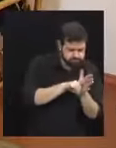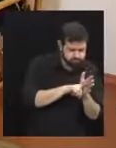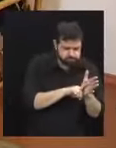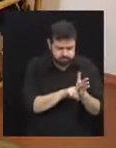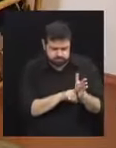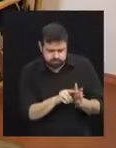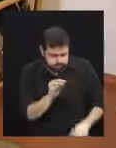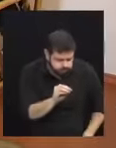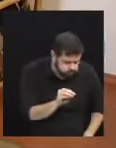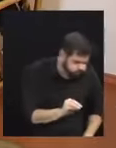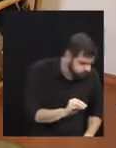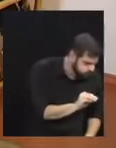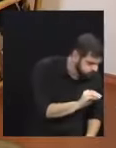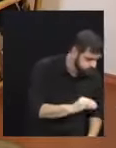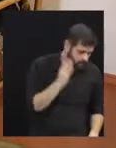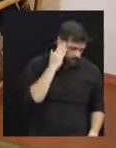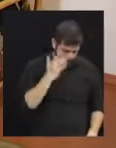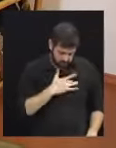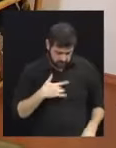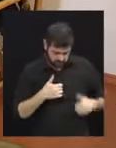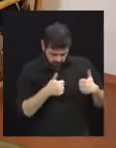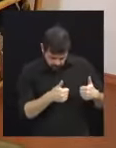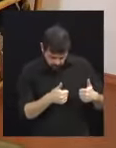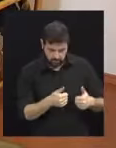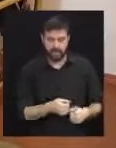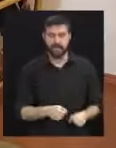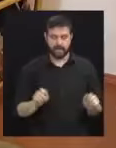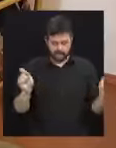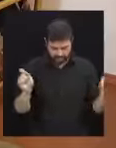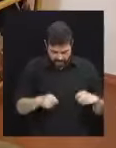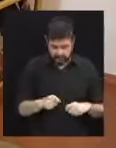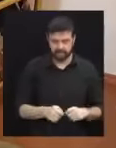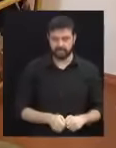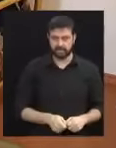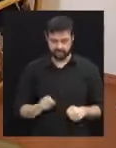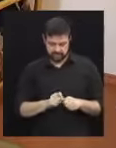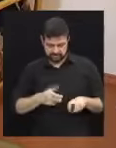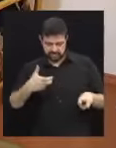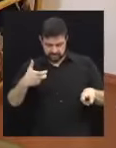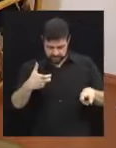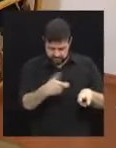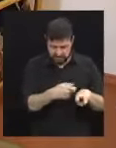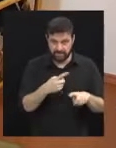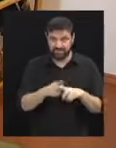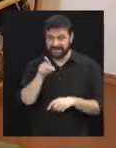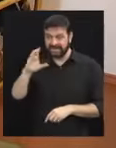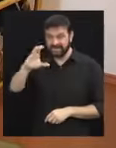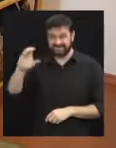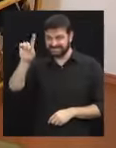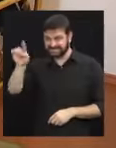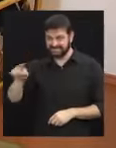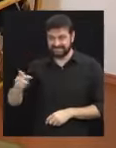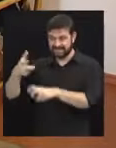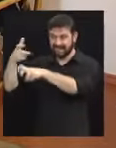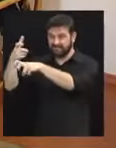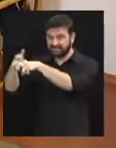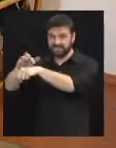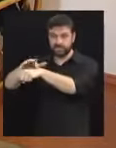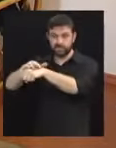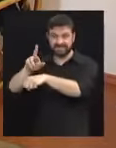saúde dele. E quando nós tivermos certeza que ele está bem, aí sim ele passa pela vacinação, porque os centros de zoonose, eles fazem só vacinação de